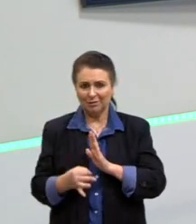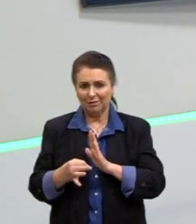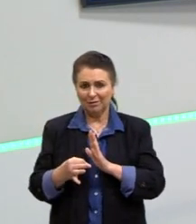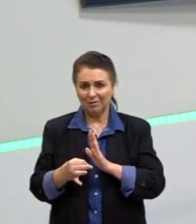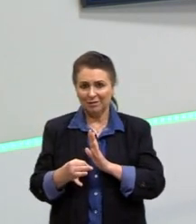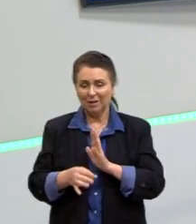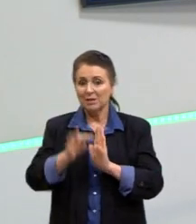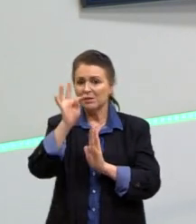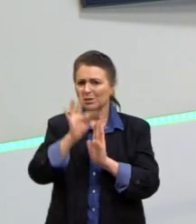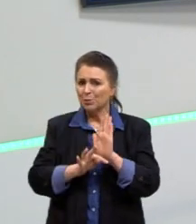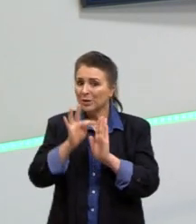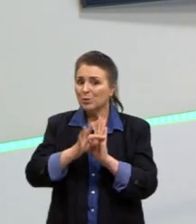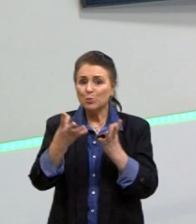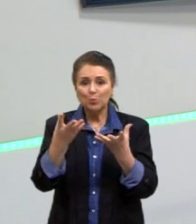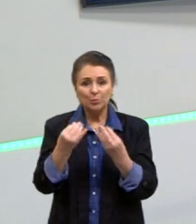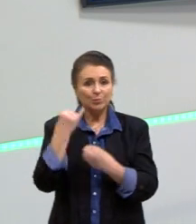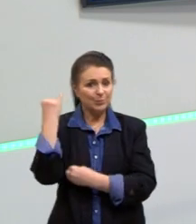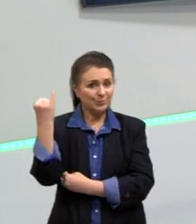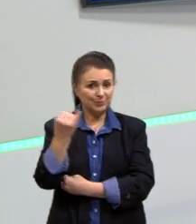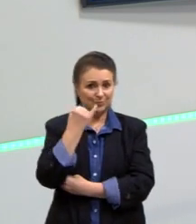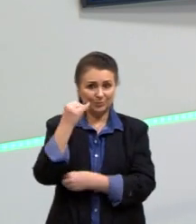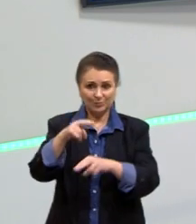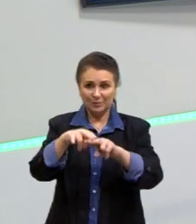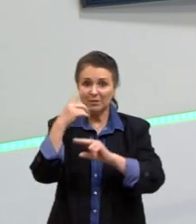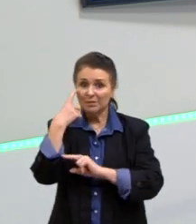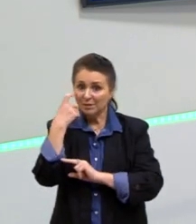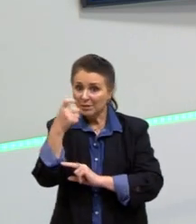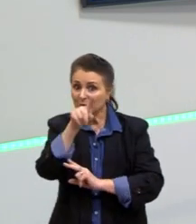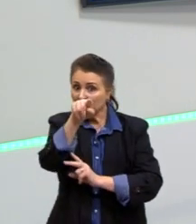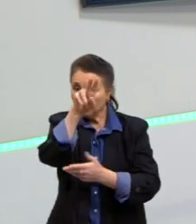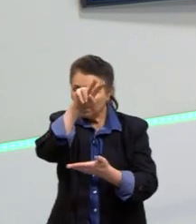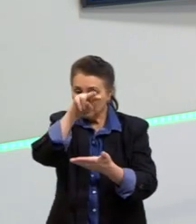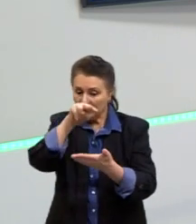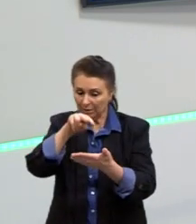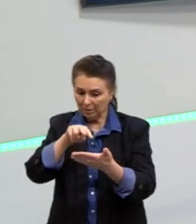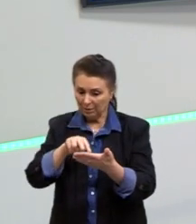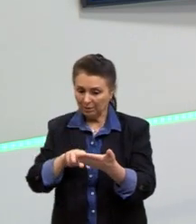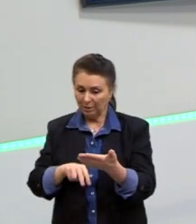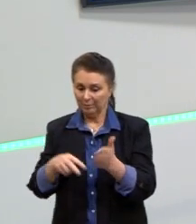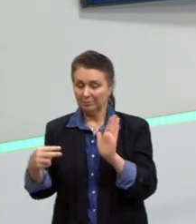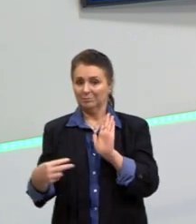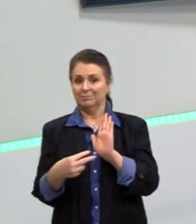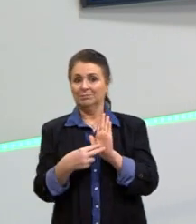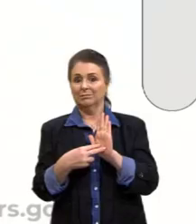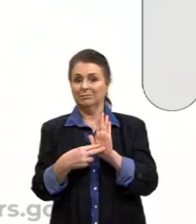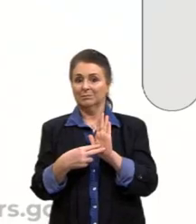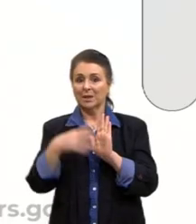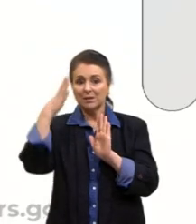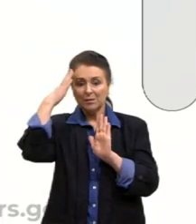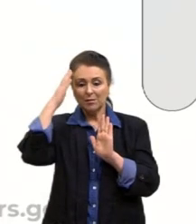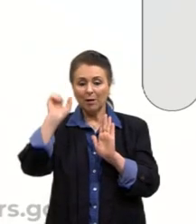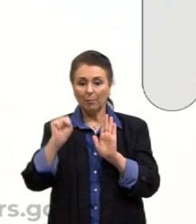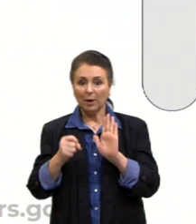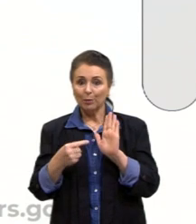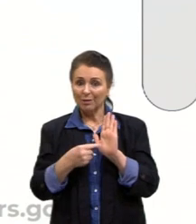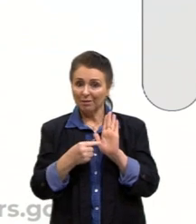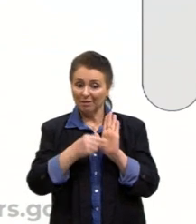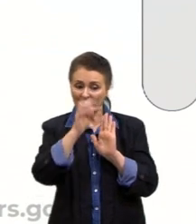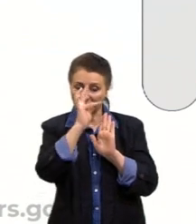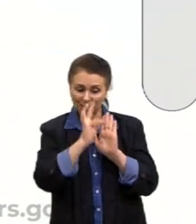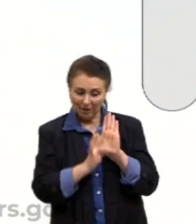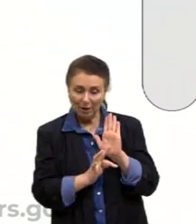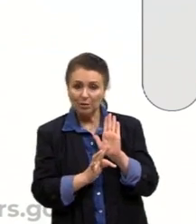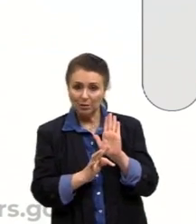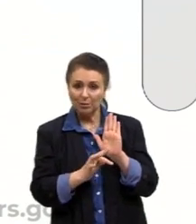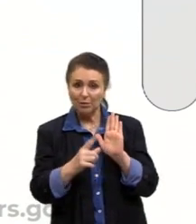são importantes. Então é interessante que vocês leiam eles sabendo que eles têm um motivo de